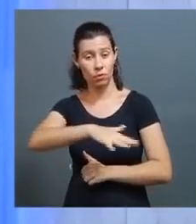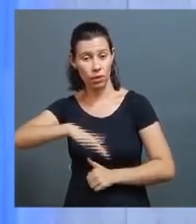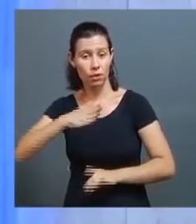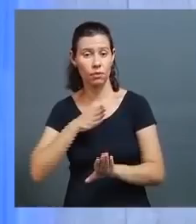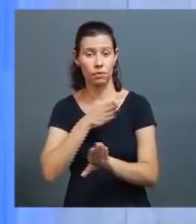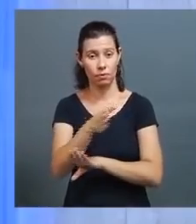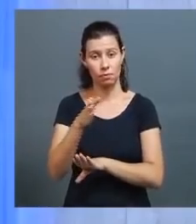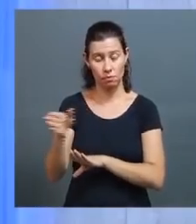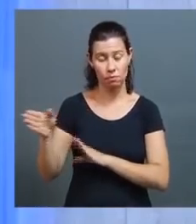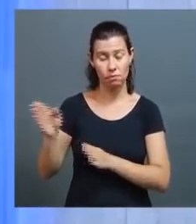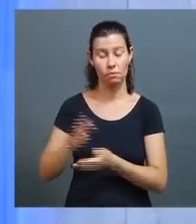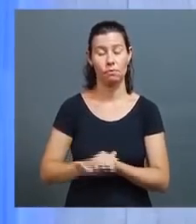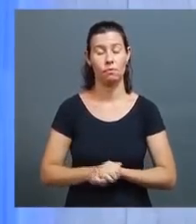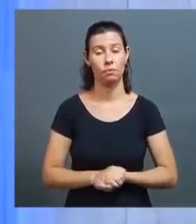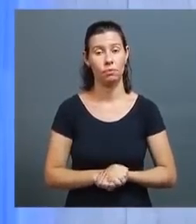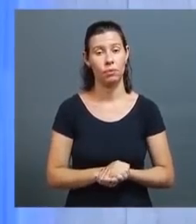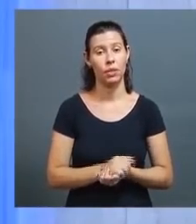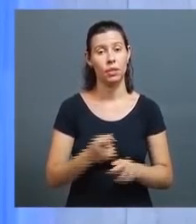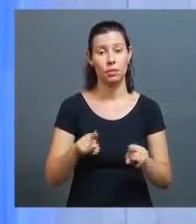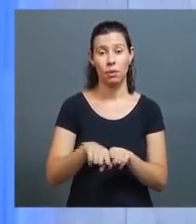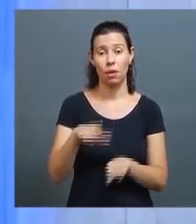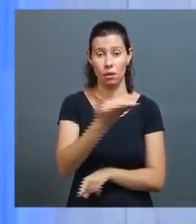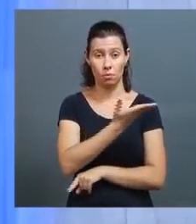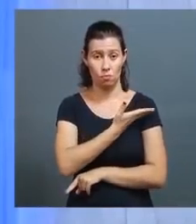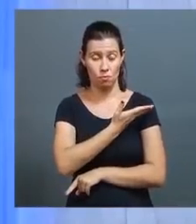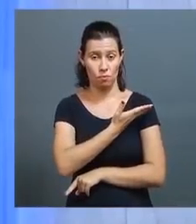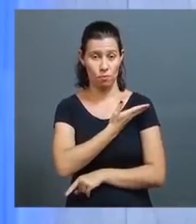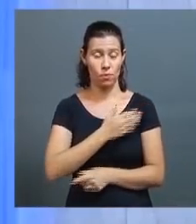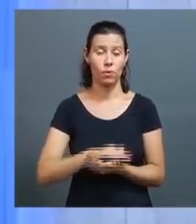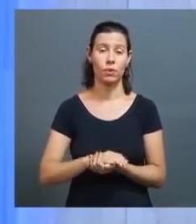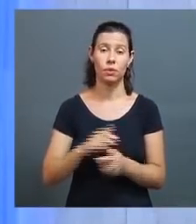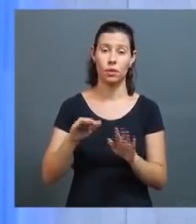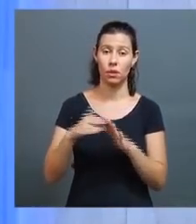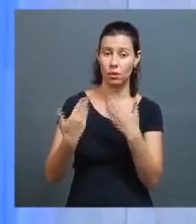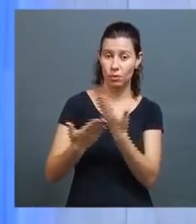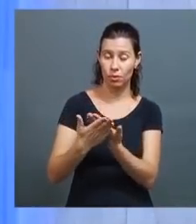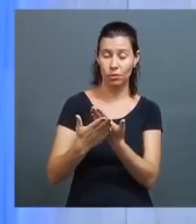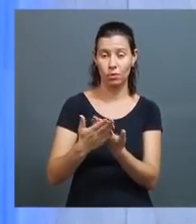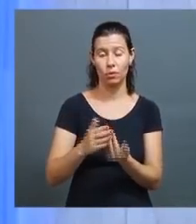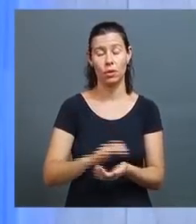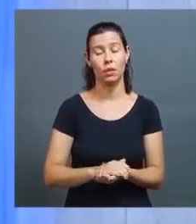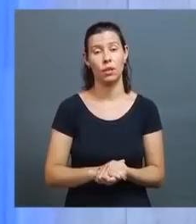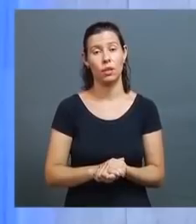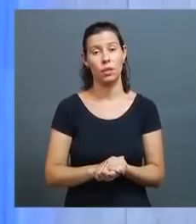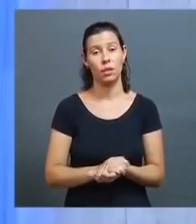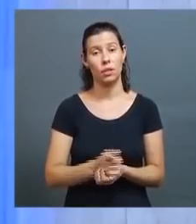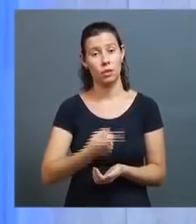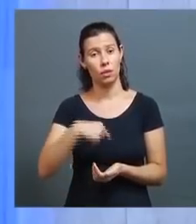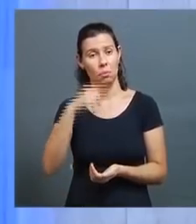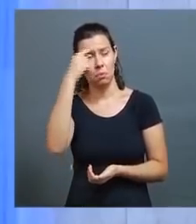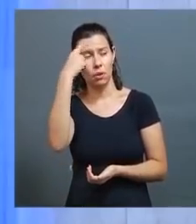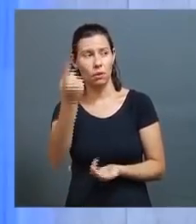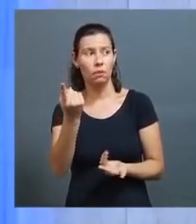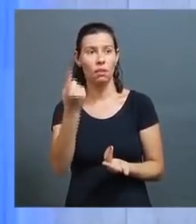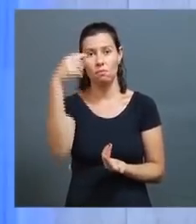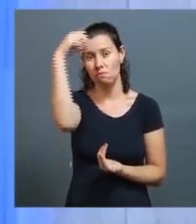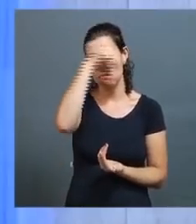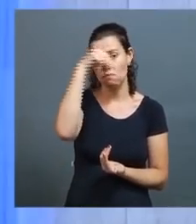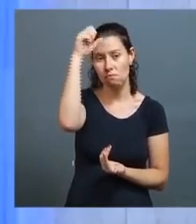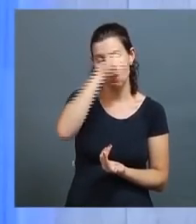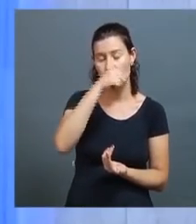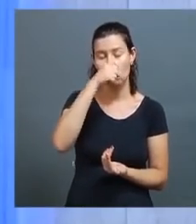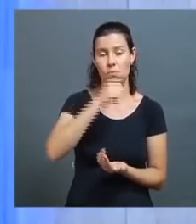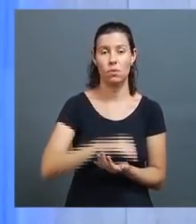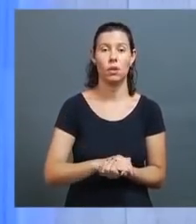que ele frequenta, amigos e a própria escola também. Então, quando a gente pensa que a aprendizagem, ela se